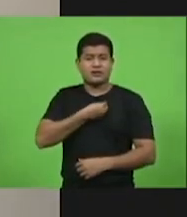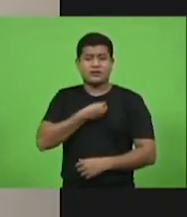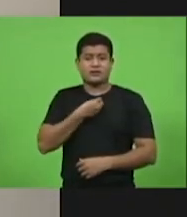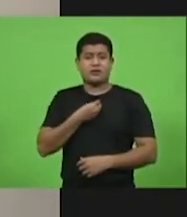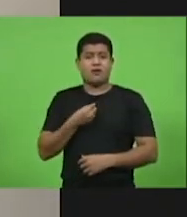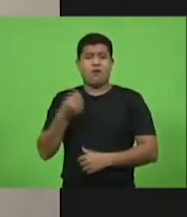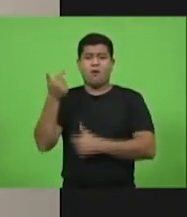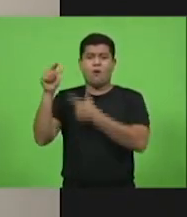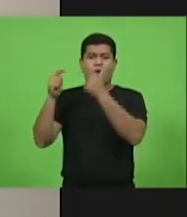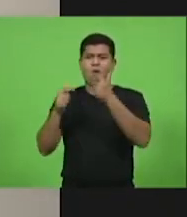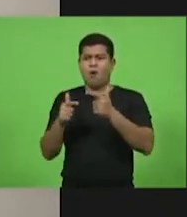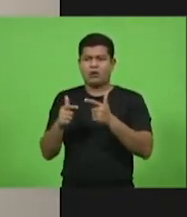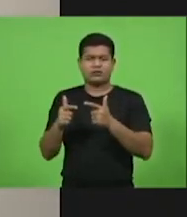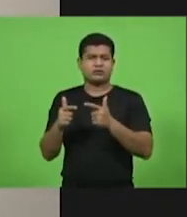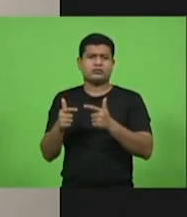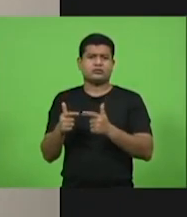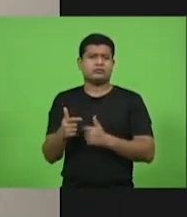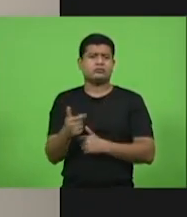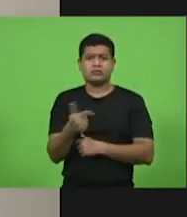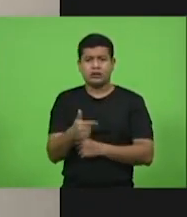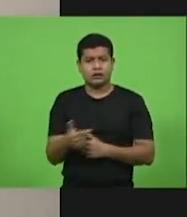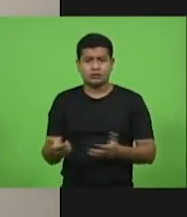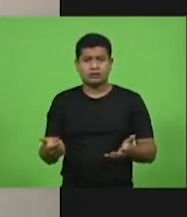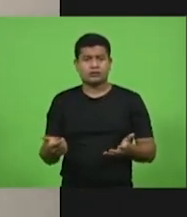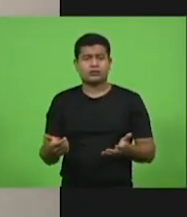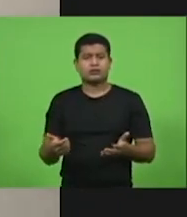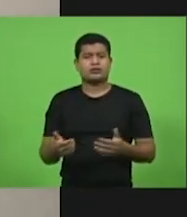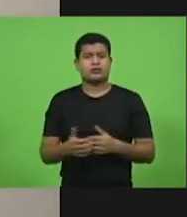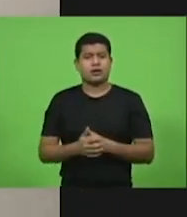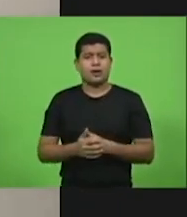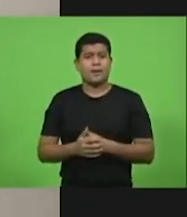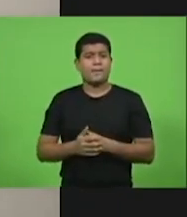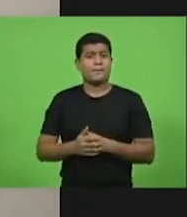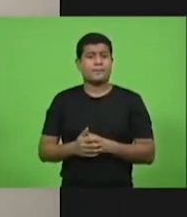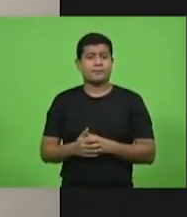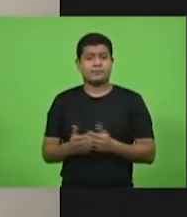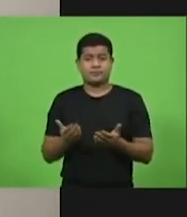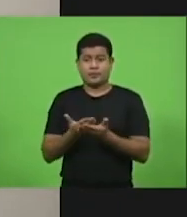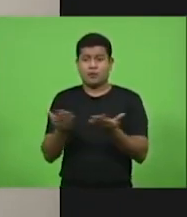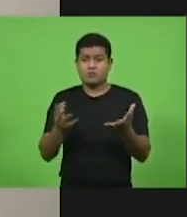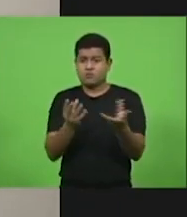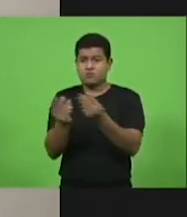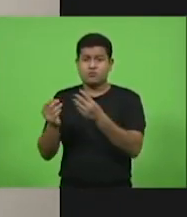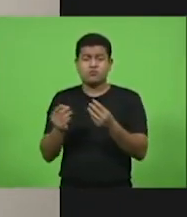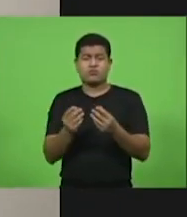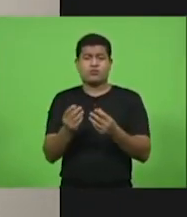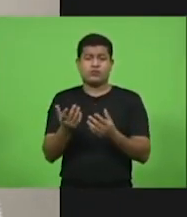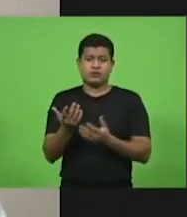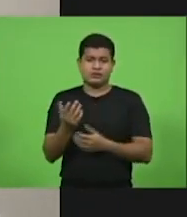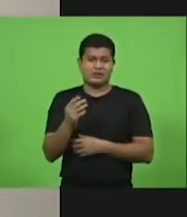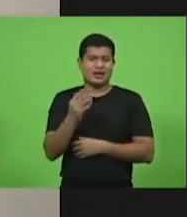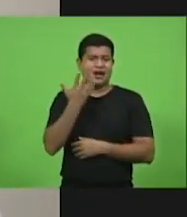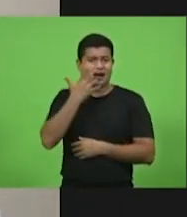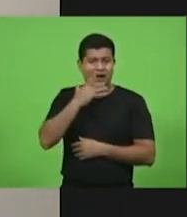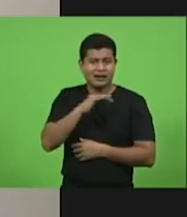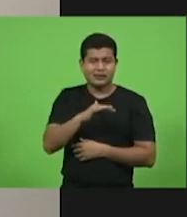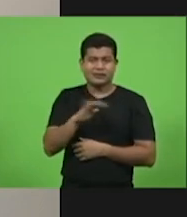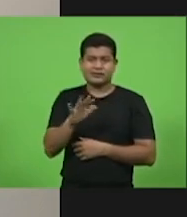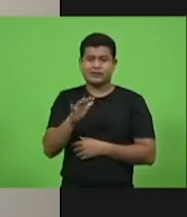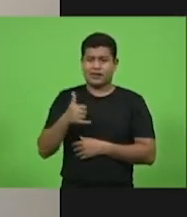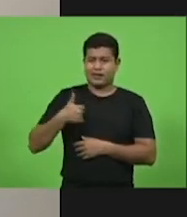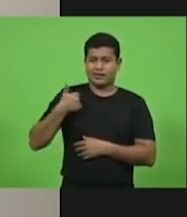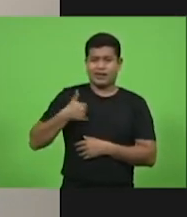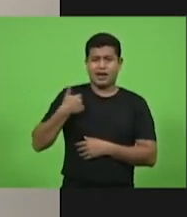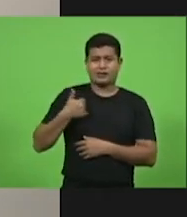outra prioridade. Mais de uma centena de crianças, entre sete